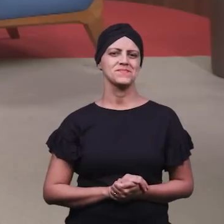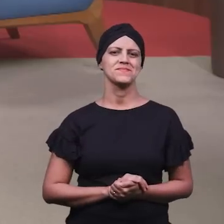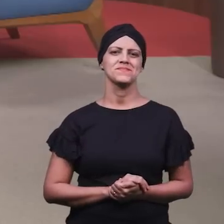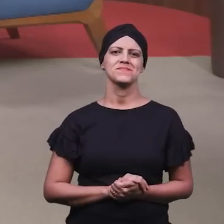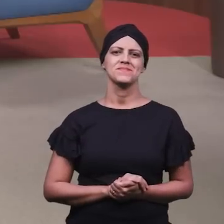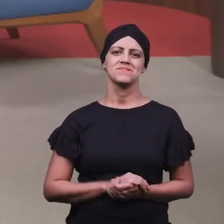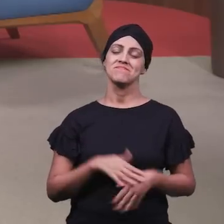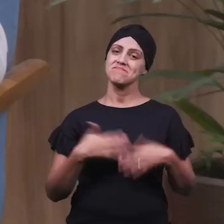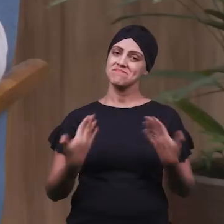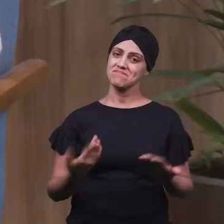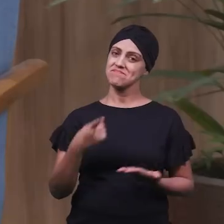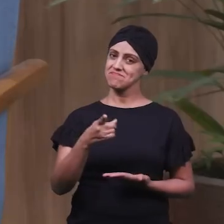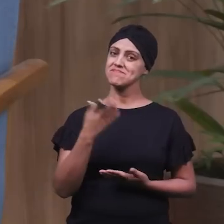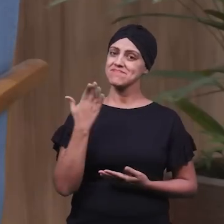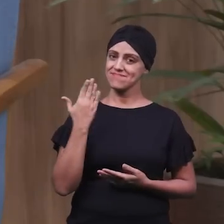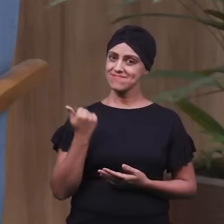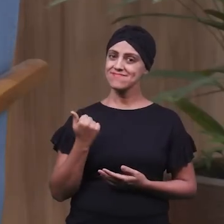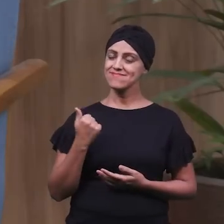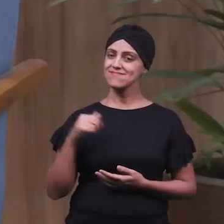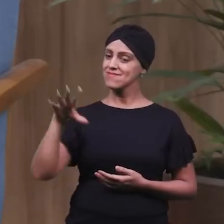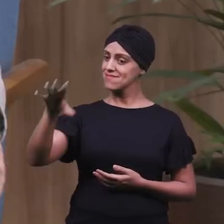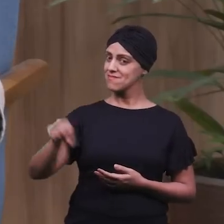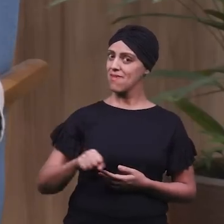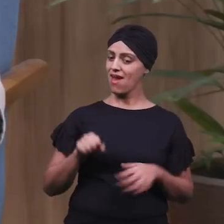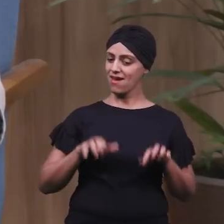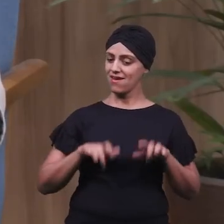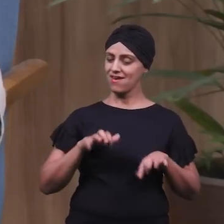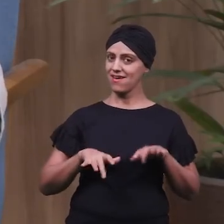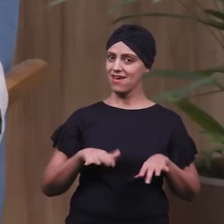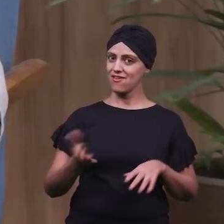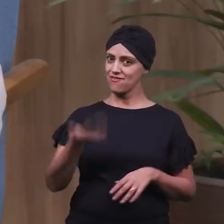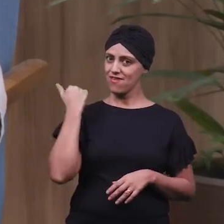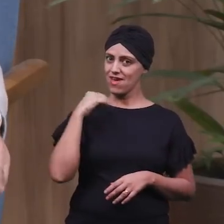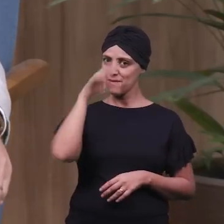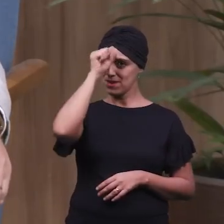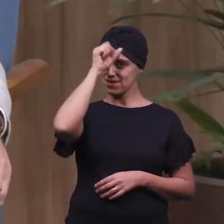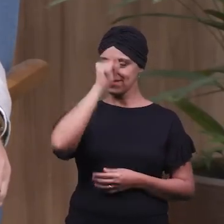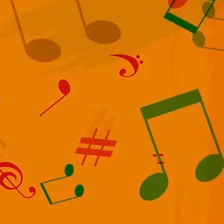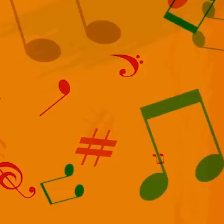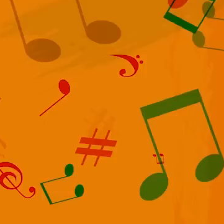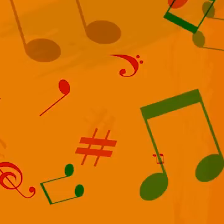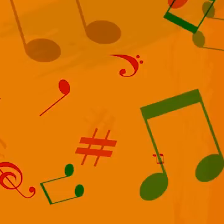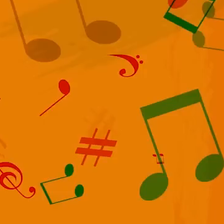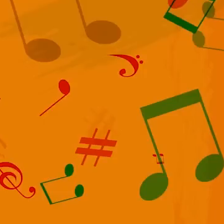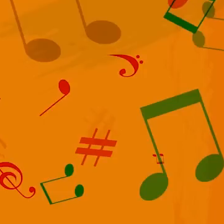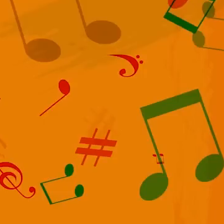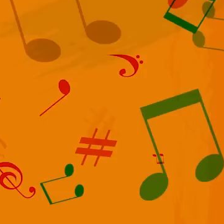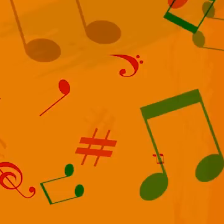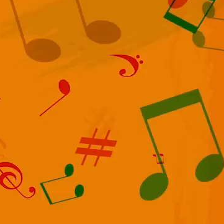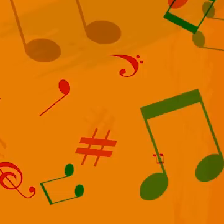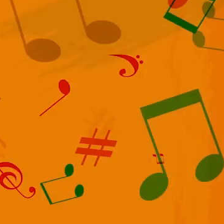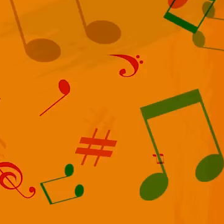este instrumento. Então você já sabe, pegue o seu instrumento e vamos aprender.